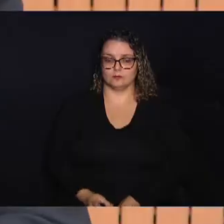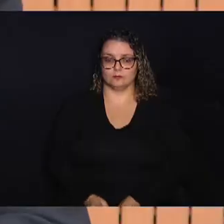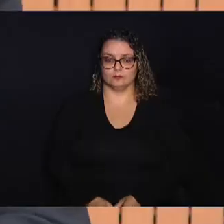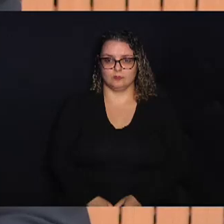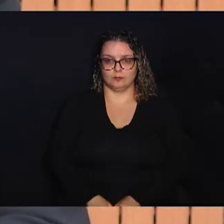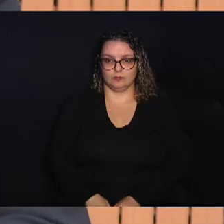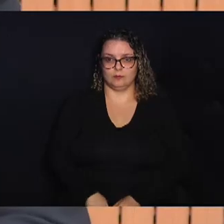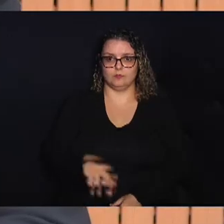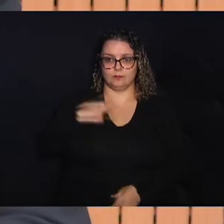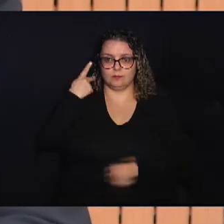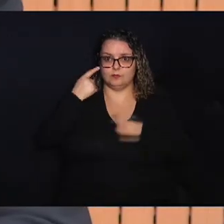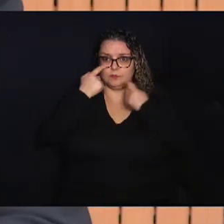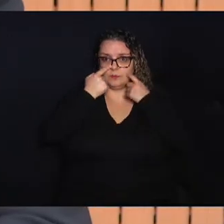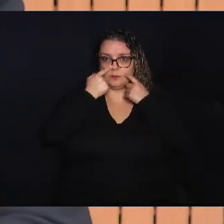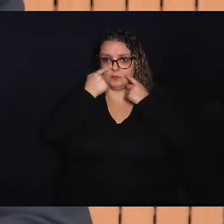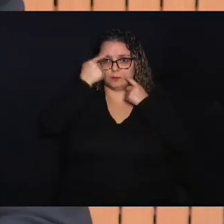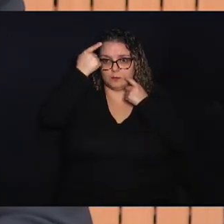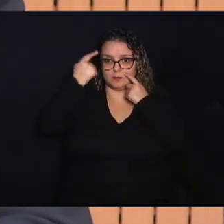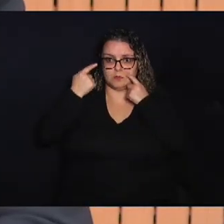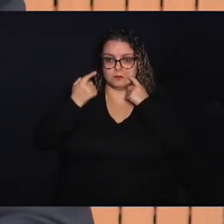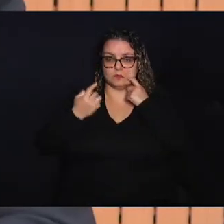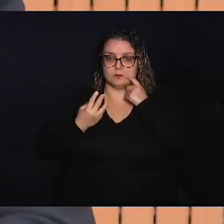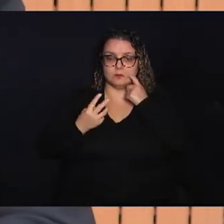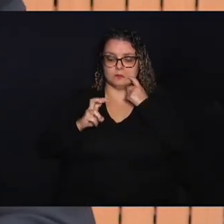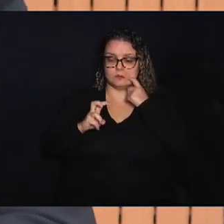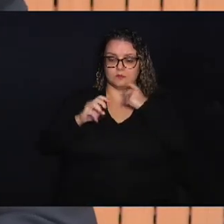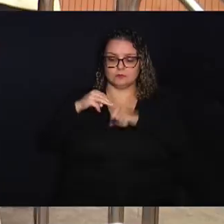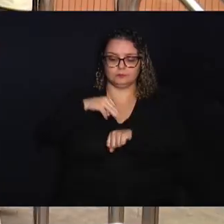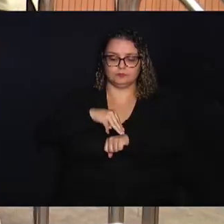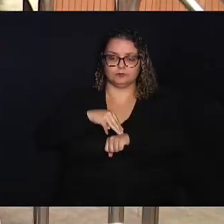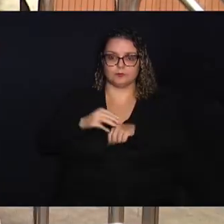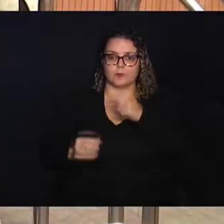Vereadora Paola Miguel tem a tribuna por 5 minutos.